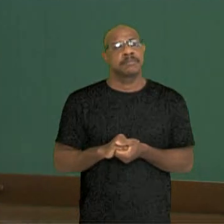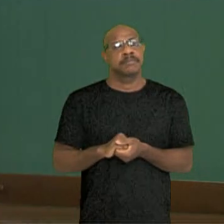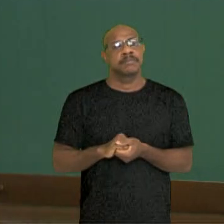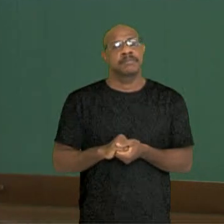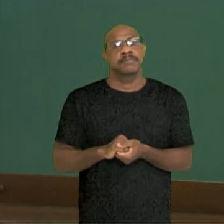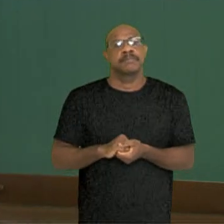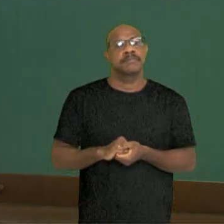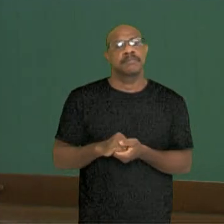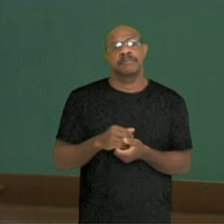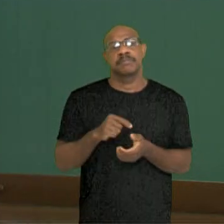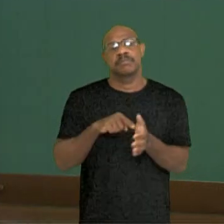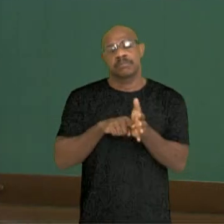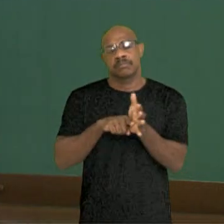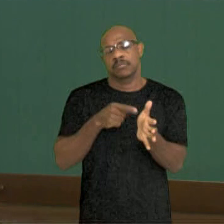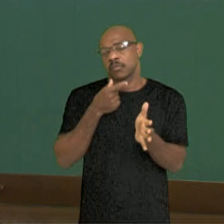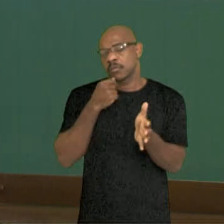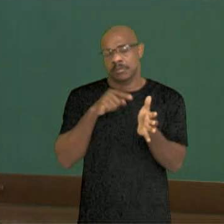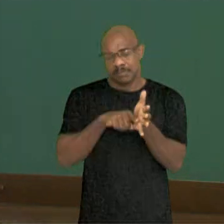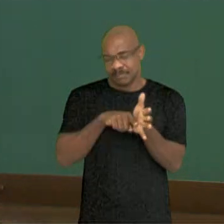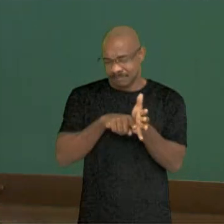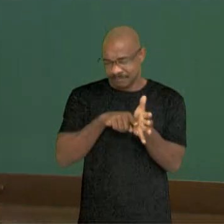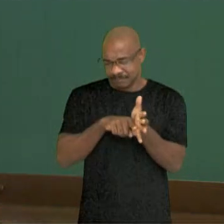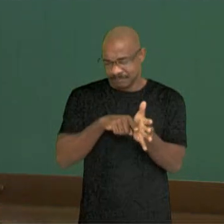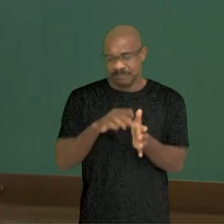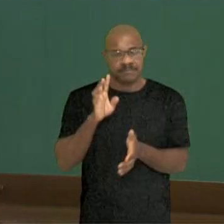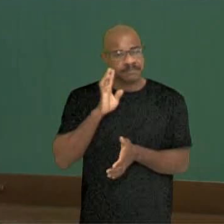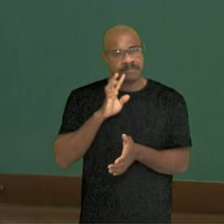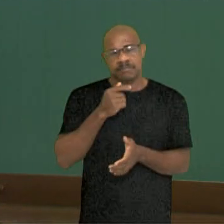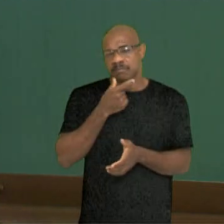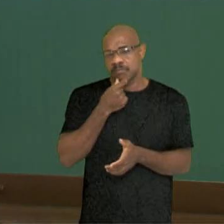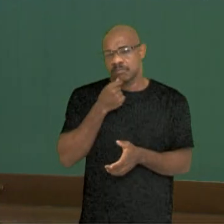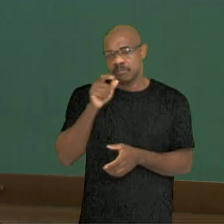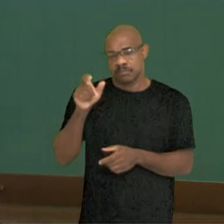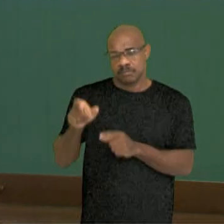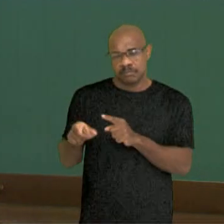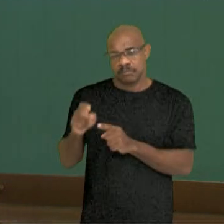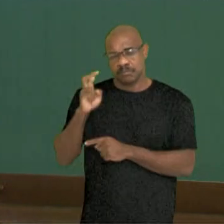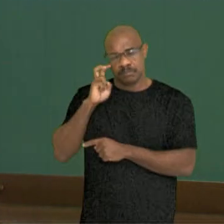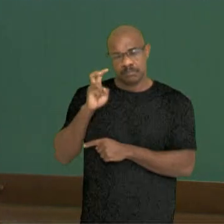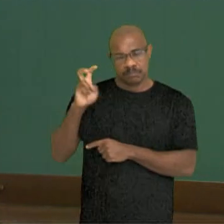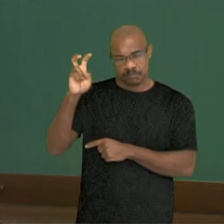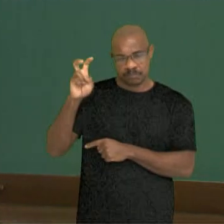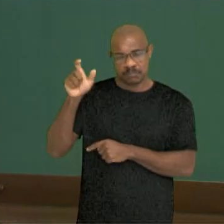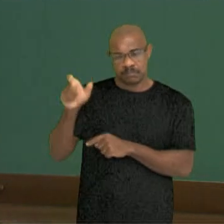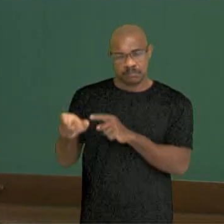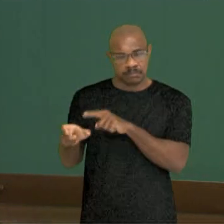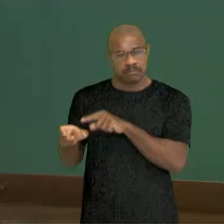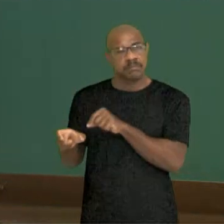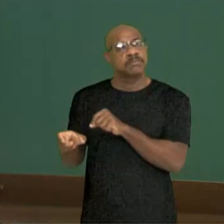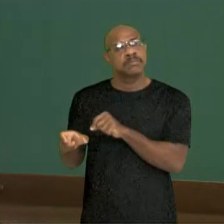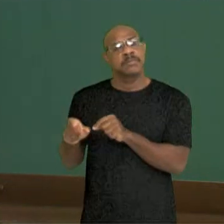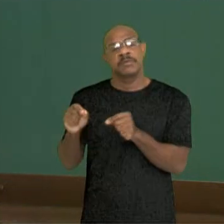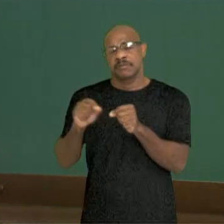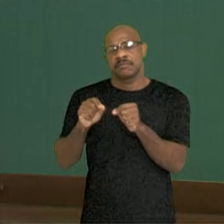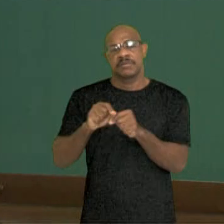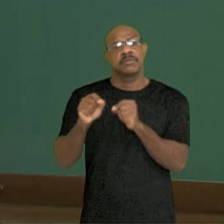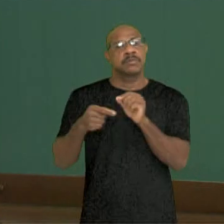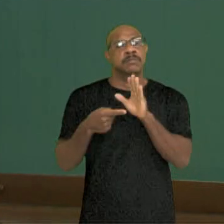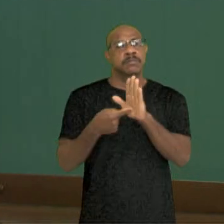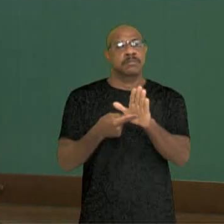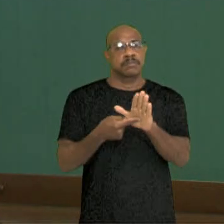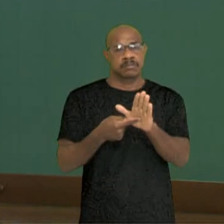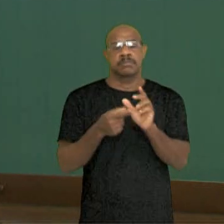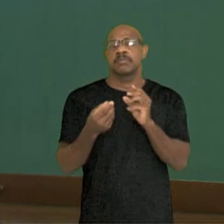cientista bastante interessante, bastante bacana, muito inteligente, por sinal, ele elaborou uma representação